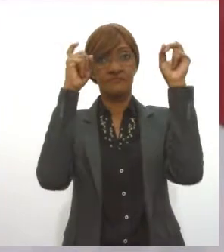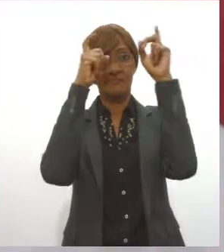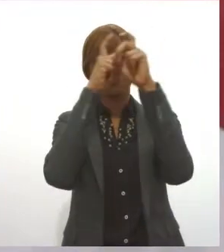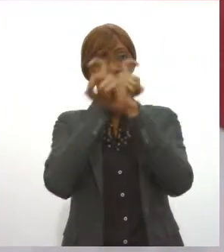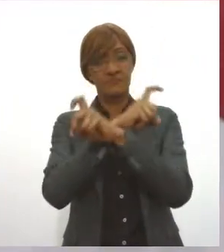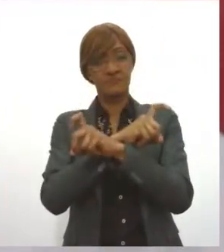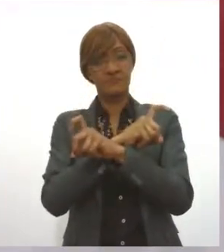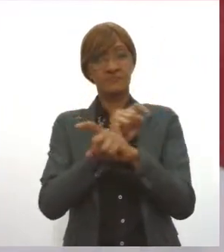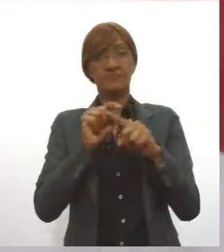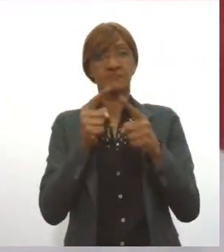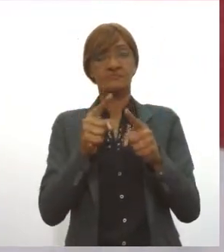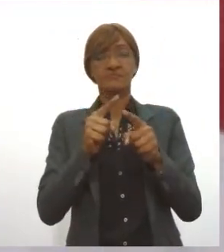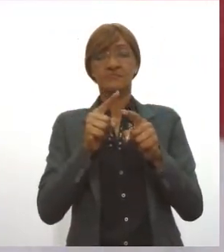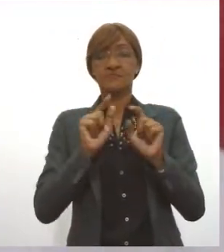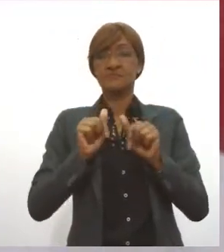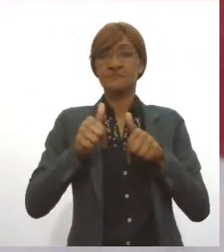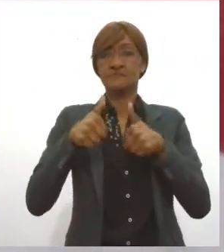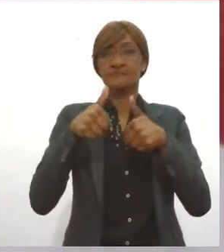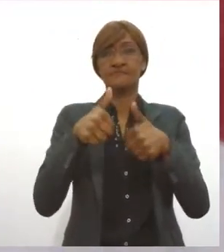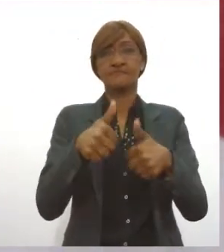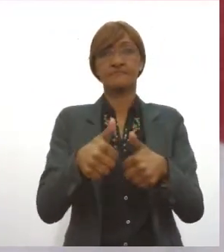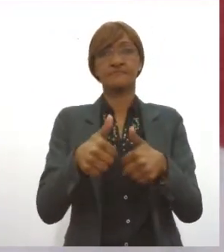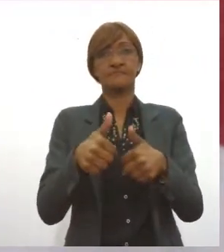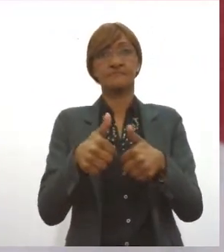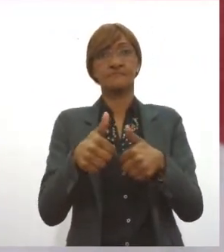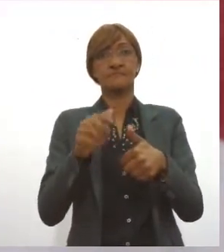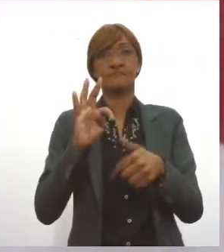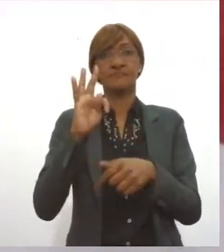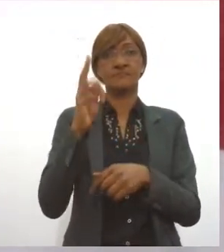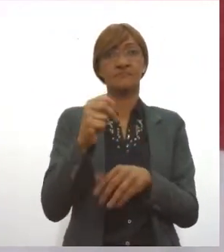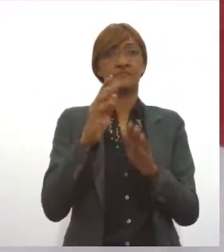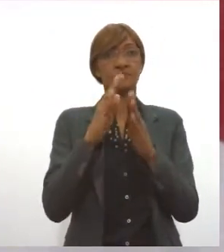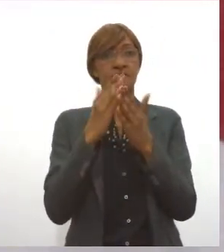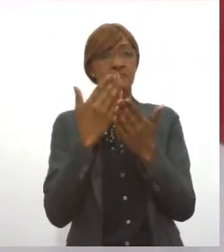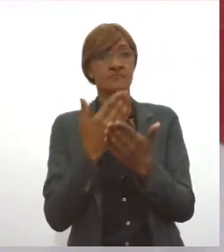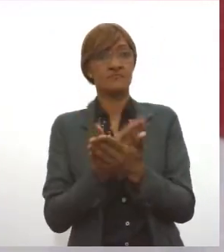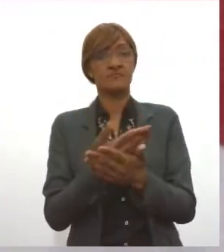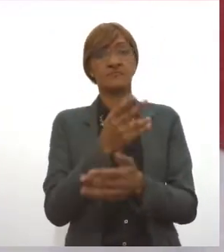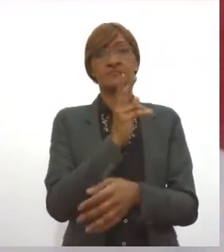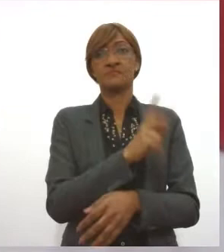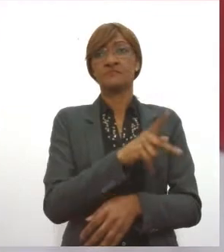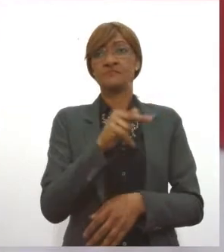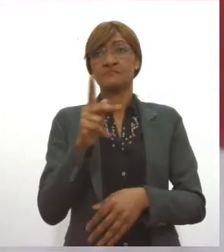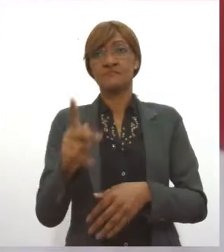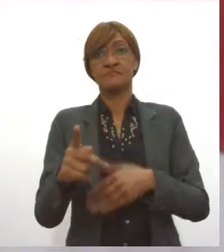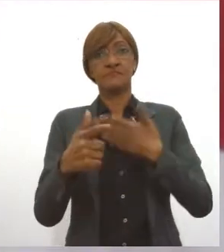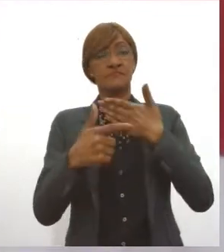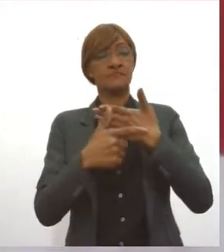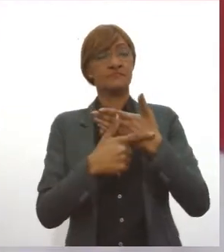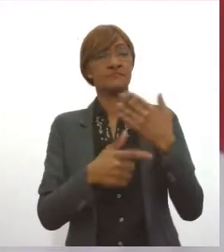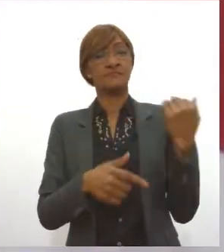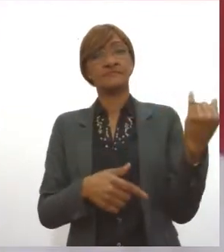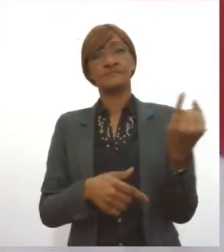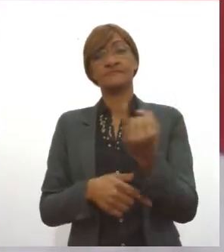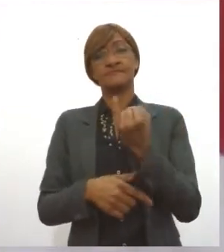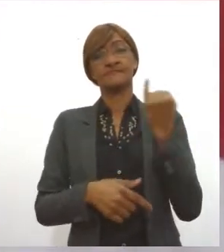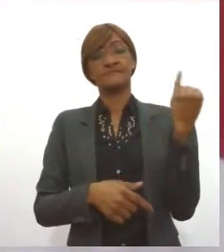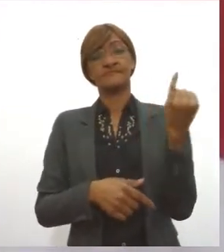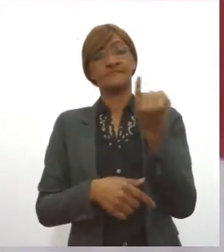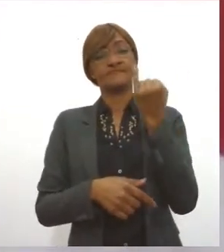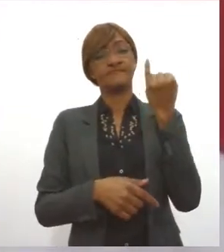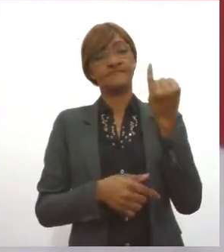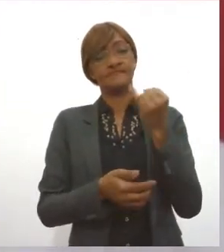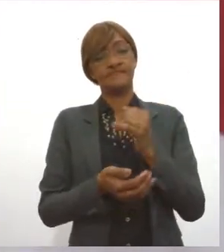ainda com relação às escolas. Aí, os professores têm um papel extremamente importante para chegar